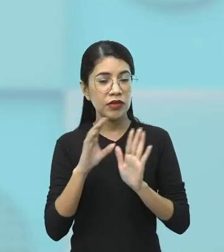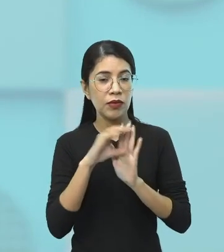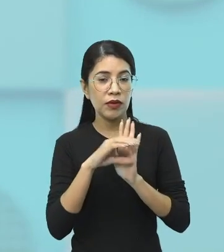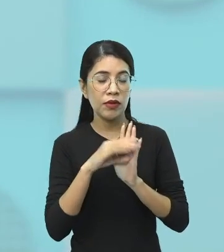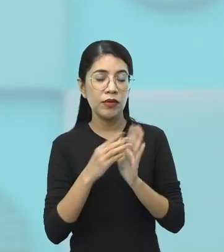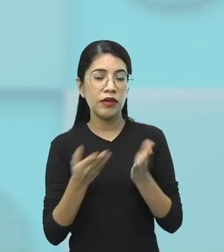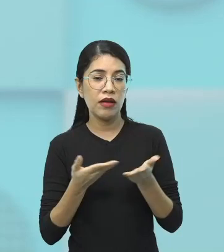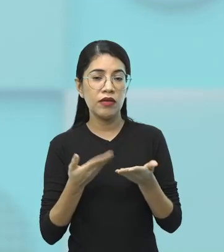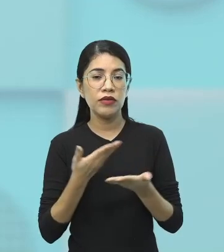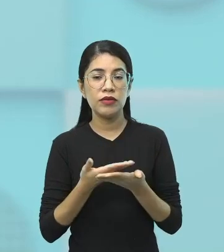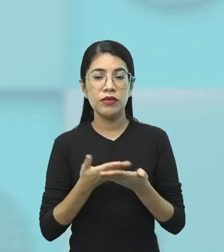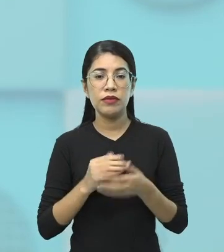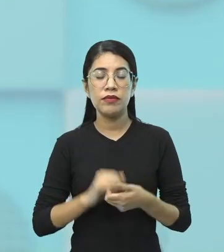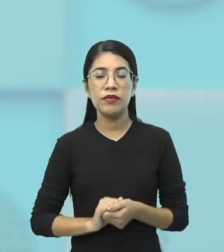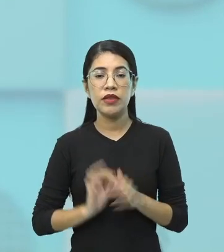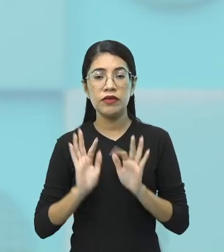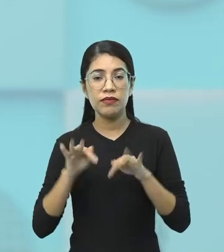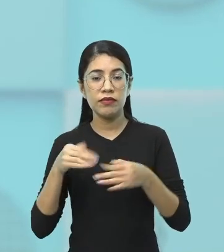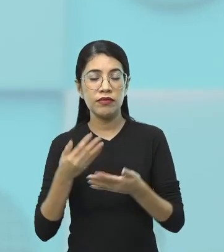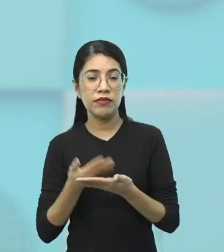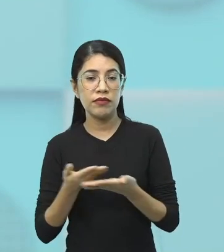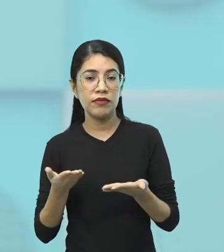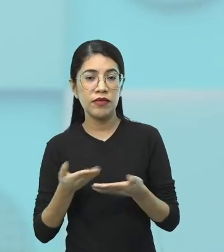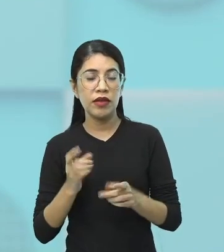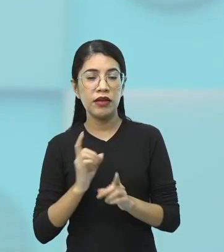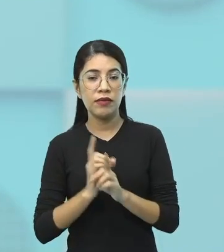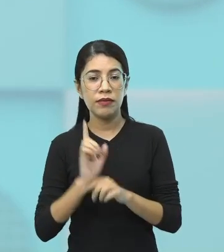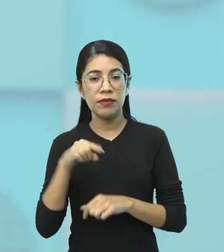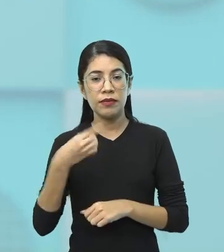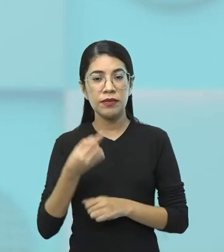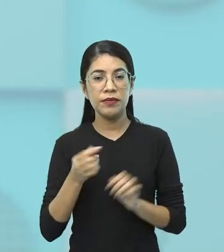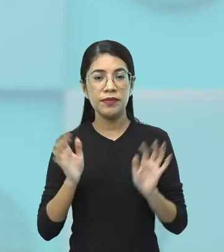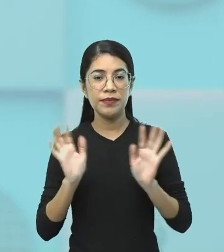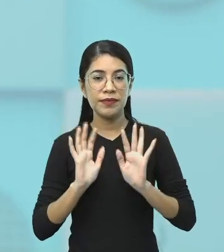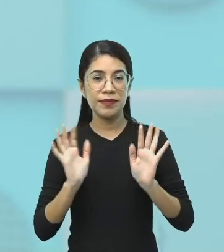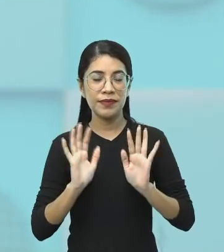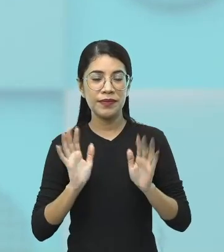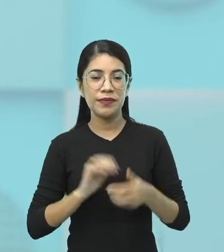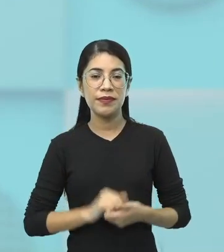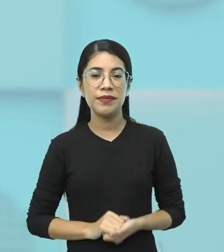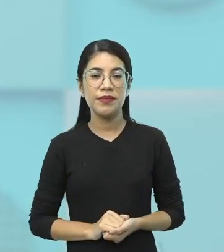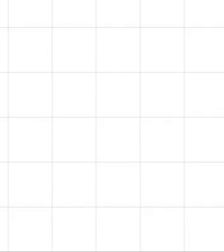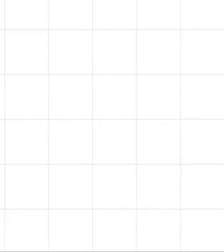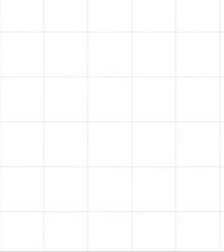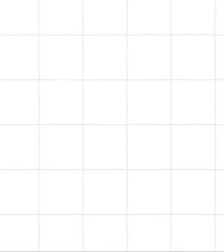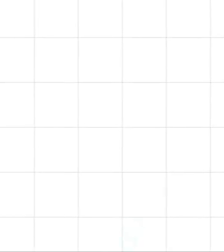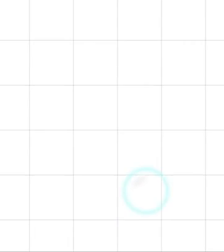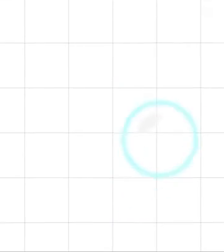conteúdo de hoje. Nós vamos ficando por aqui, voltamos numa próxima oportunidade. Até lá!